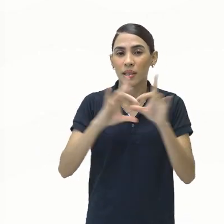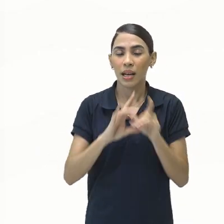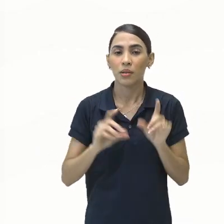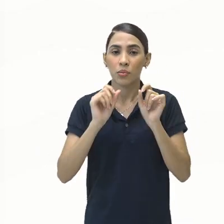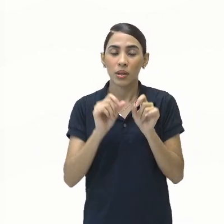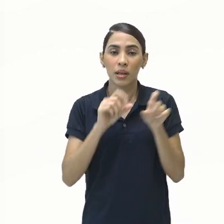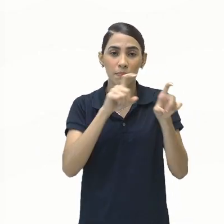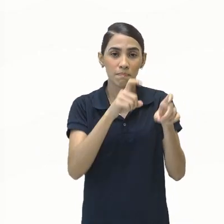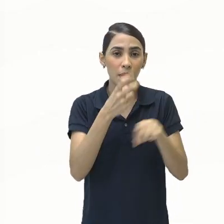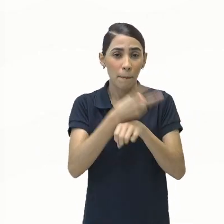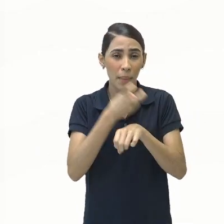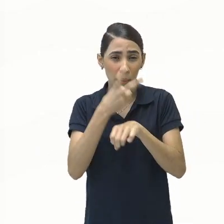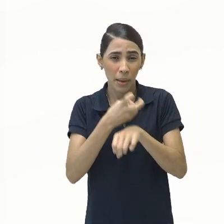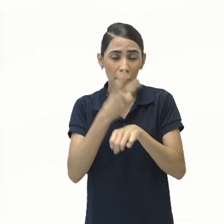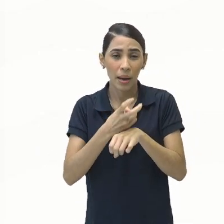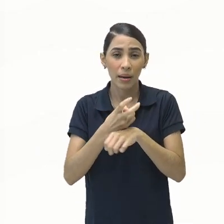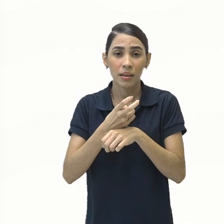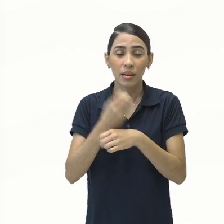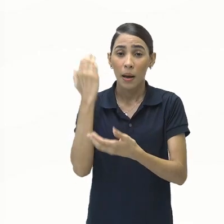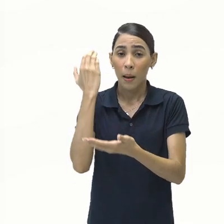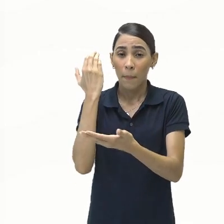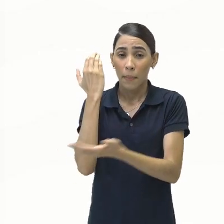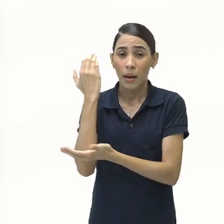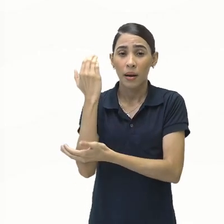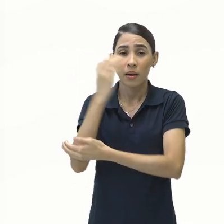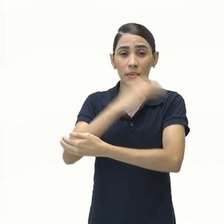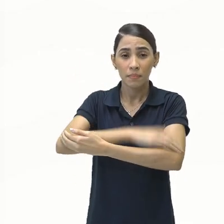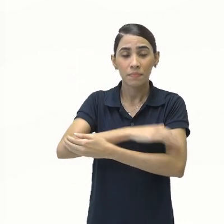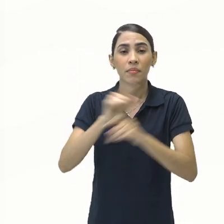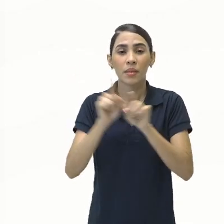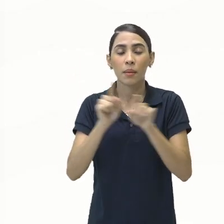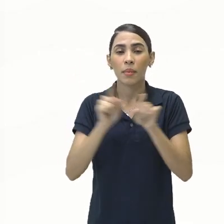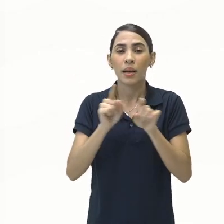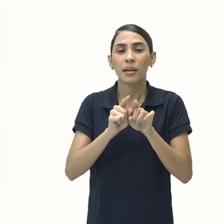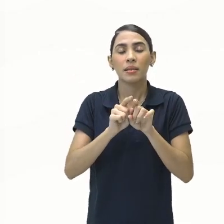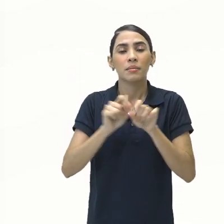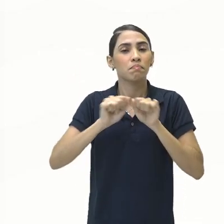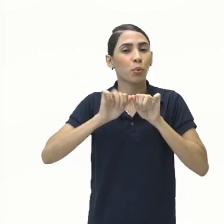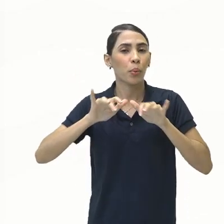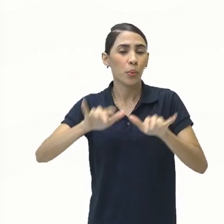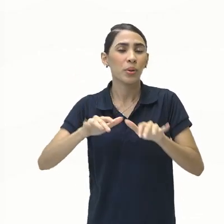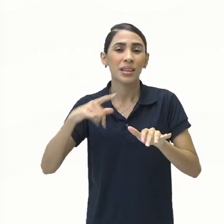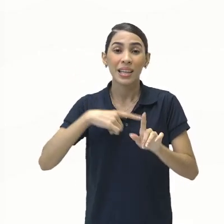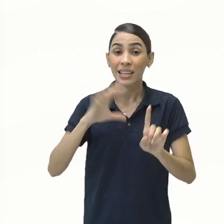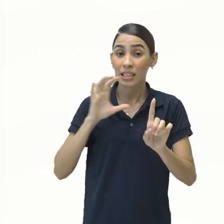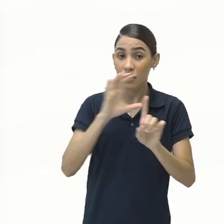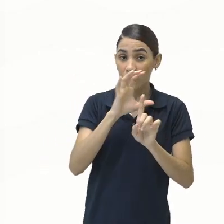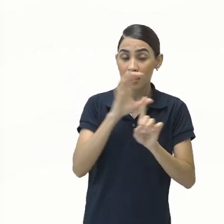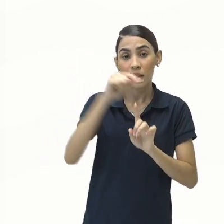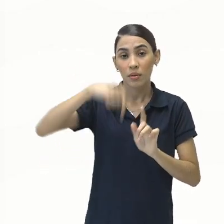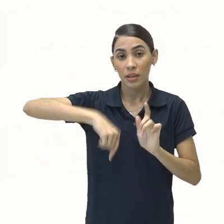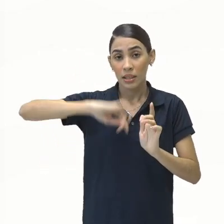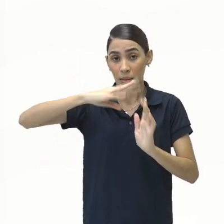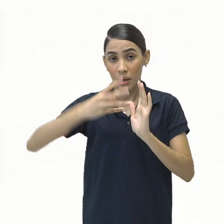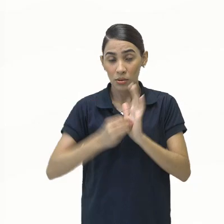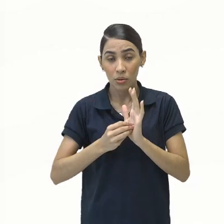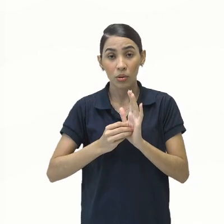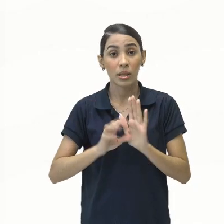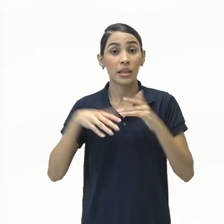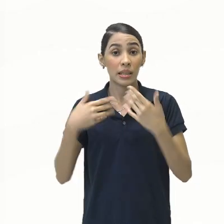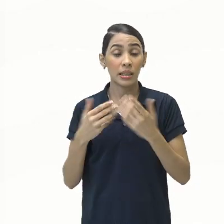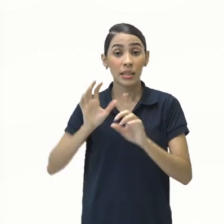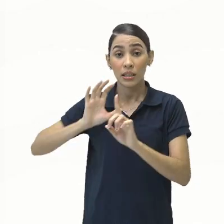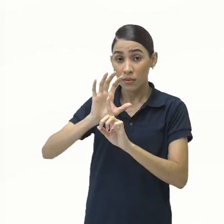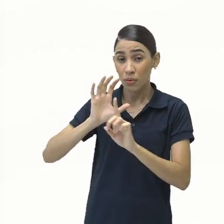ao extrativismo de madeira, à mineração em larga escala, têm causado impactos aqui na Amazônia, e esses impactos